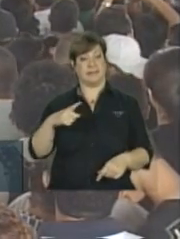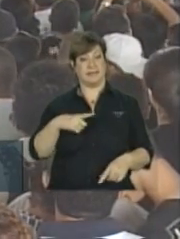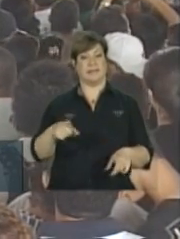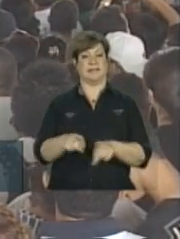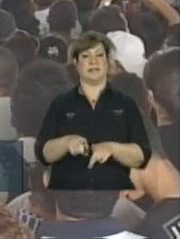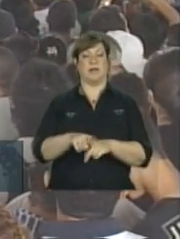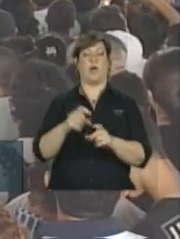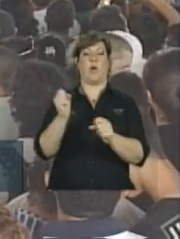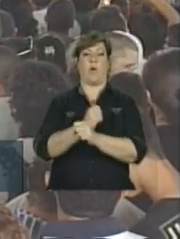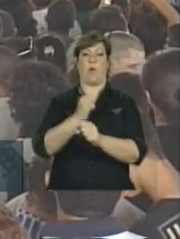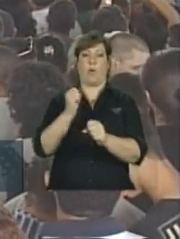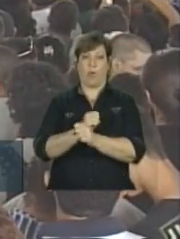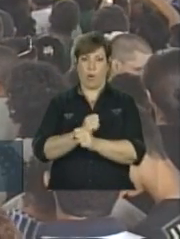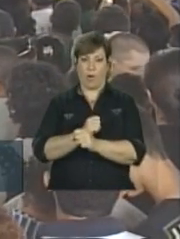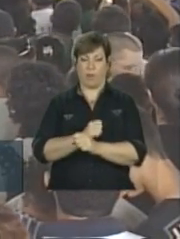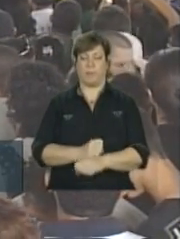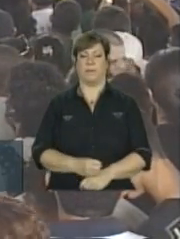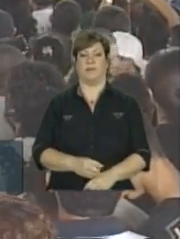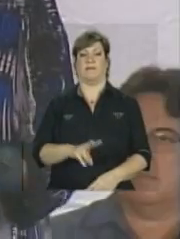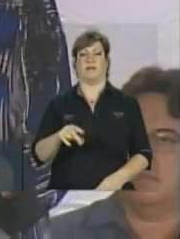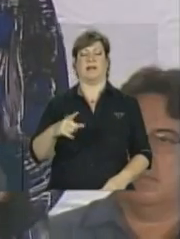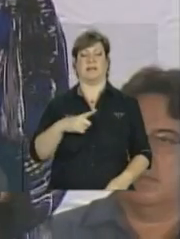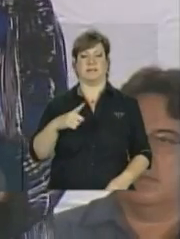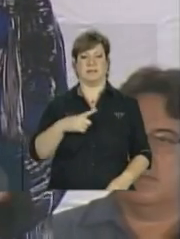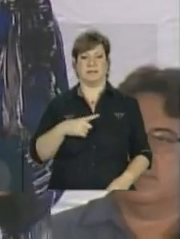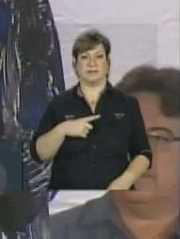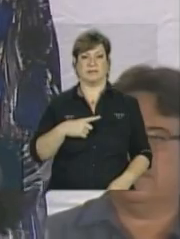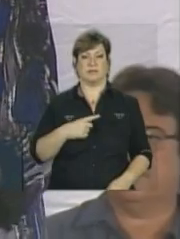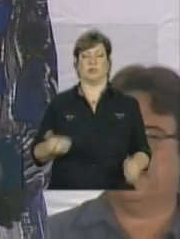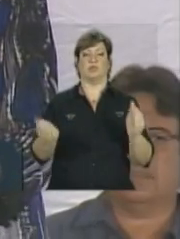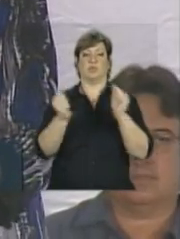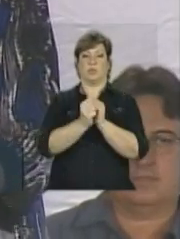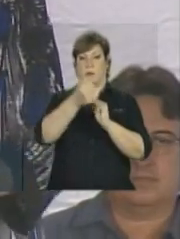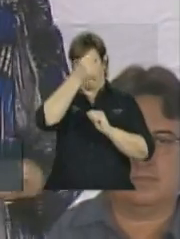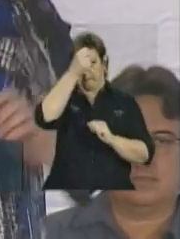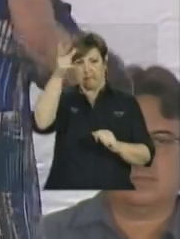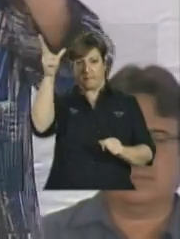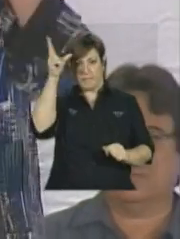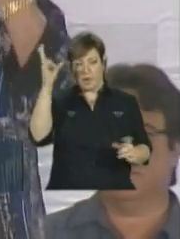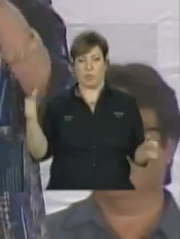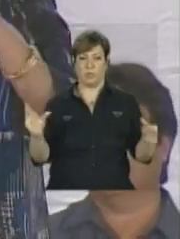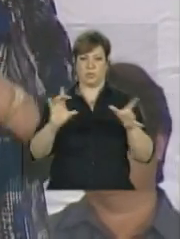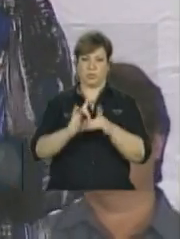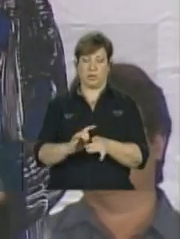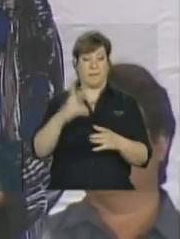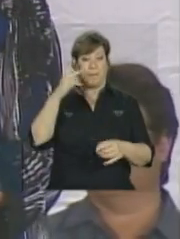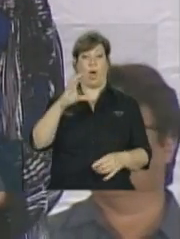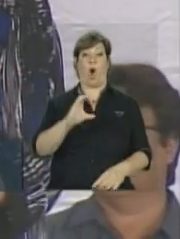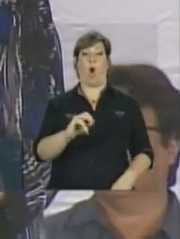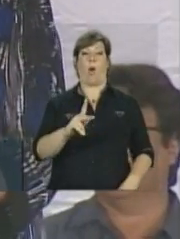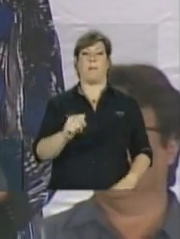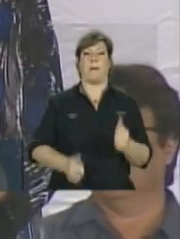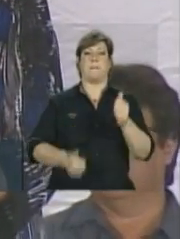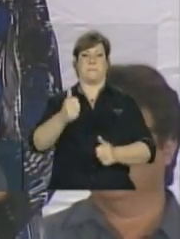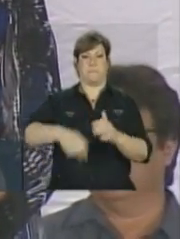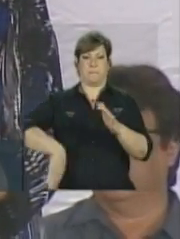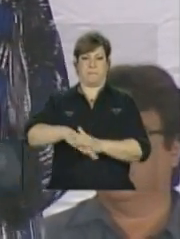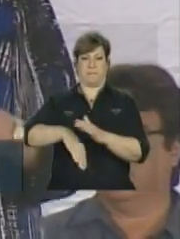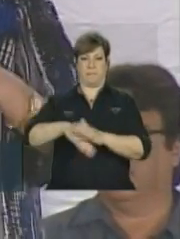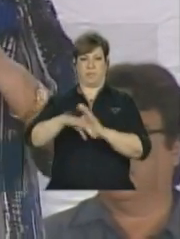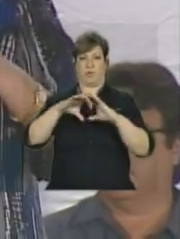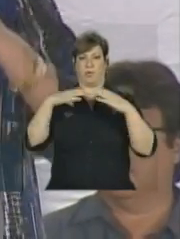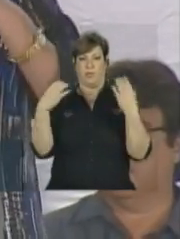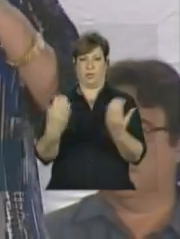obras e vai ter iniciativas junto com prefeituras para a Copa e